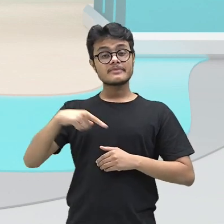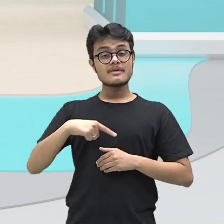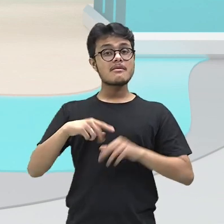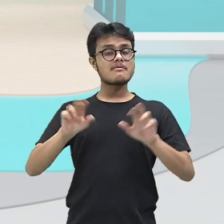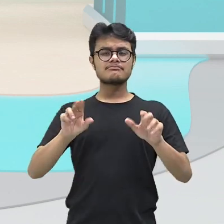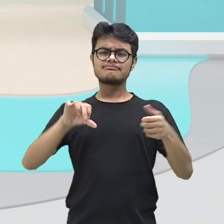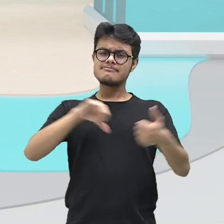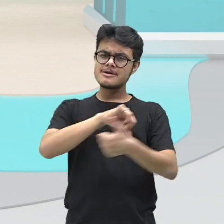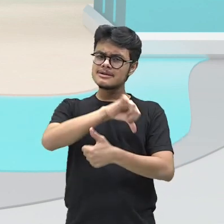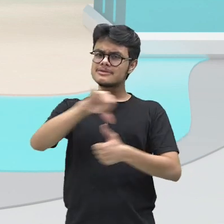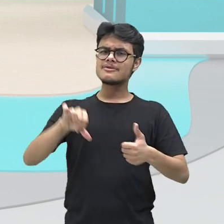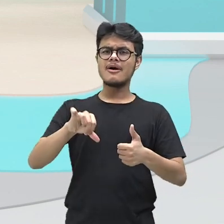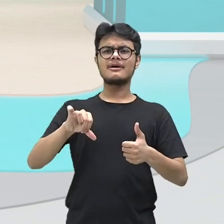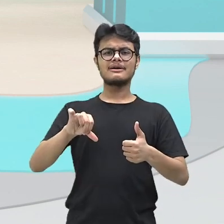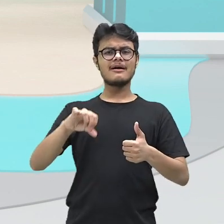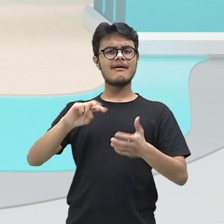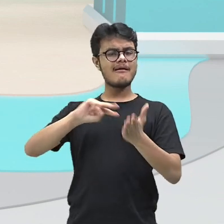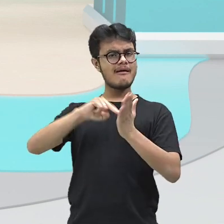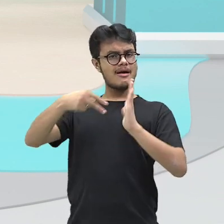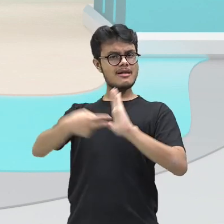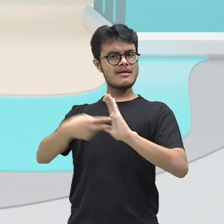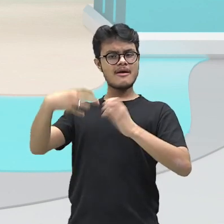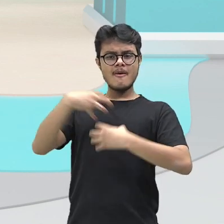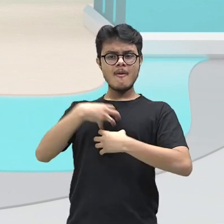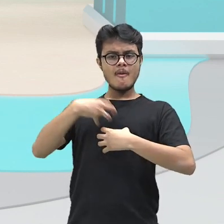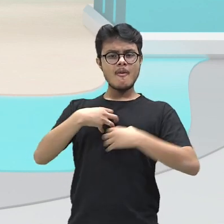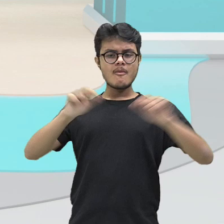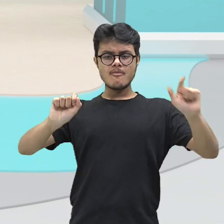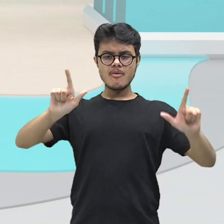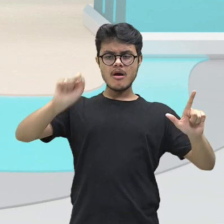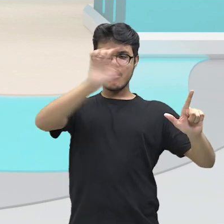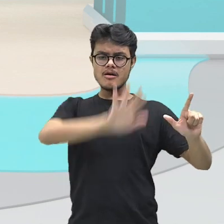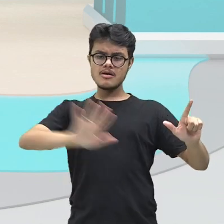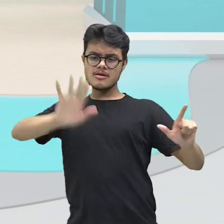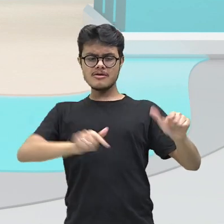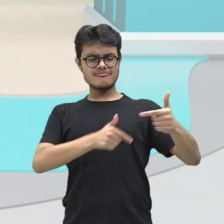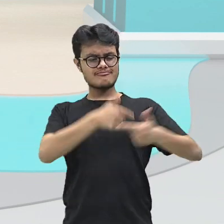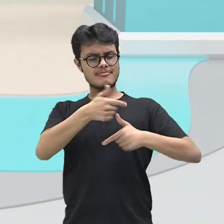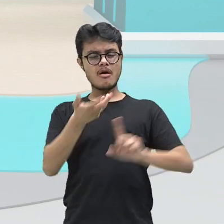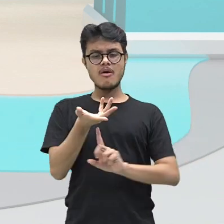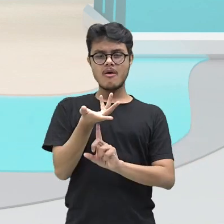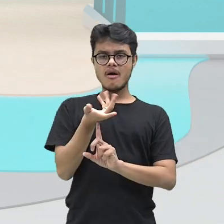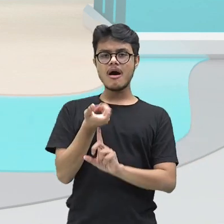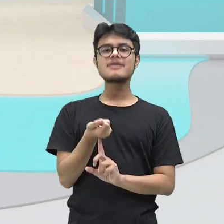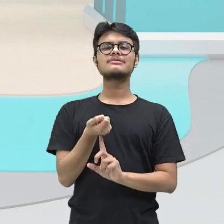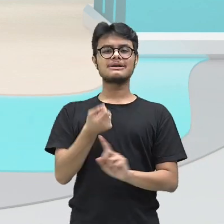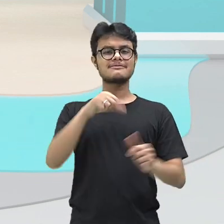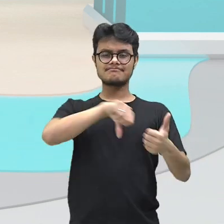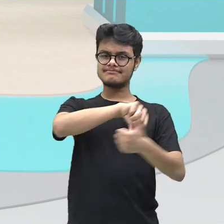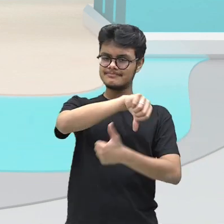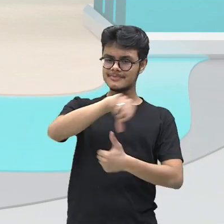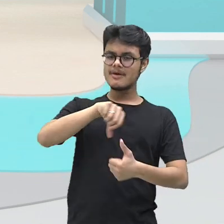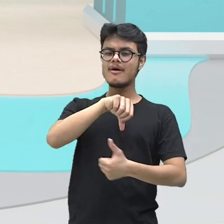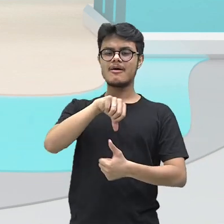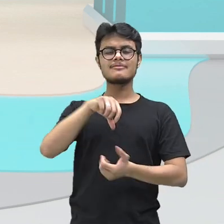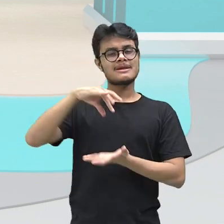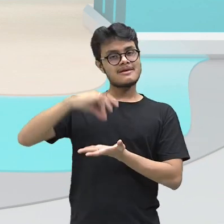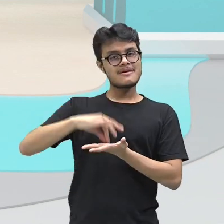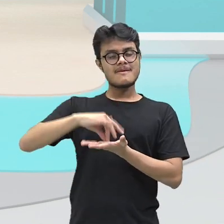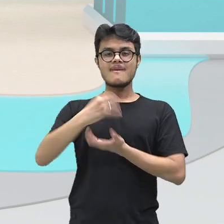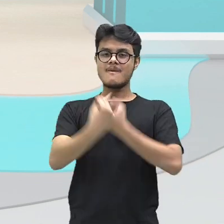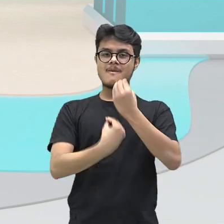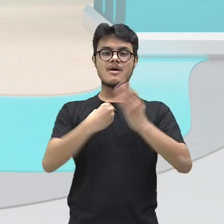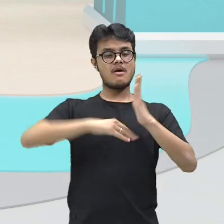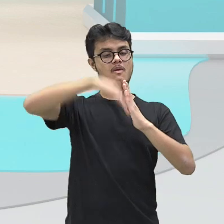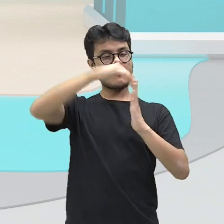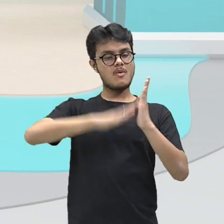mudança na representação artística. Olha só, esse fazer artístico sendo modificado, de acordo com